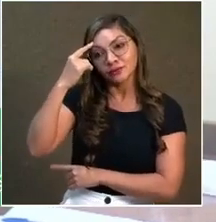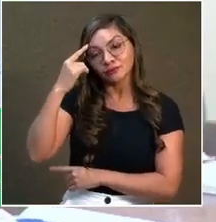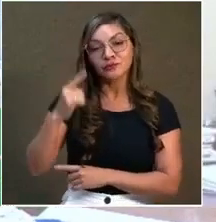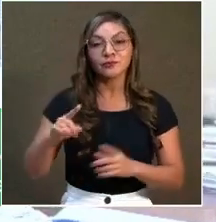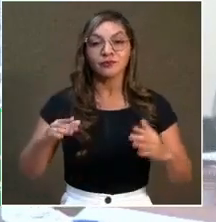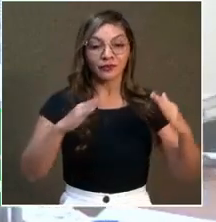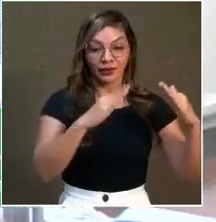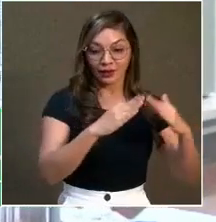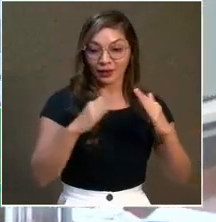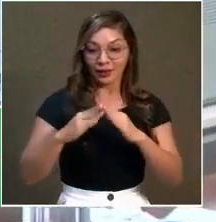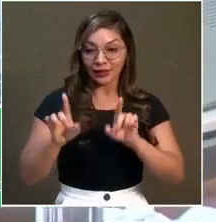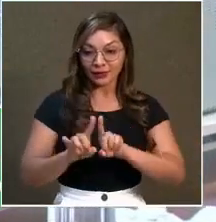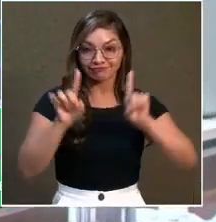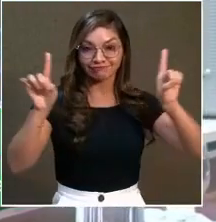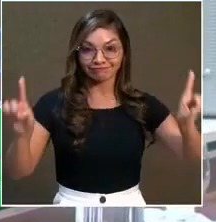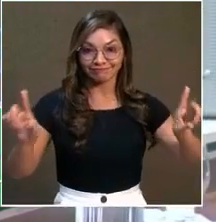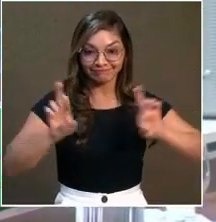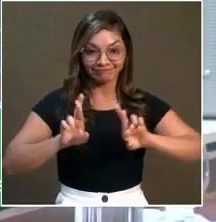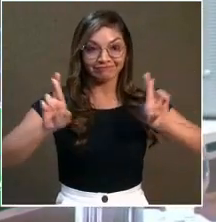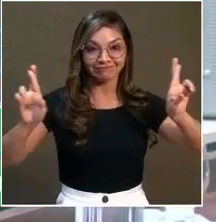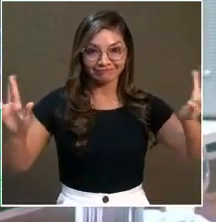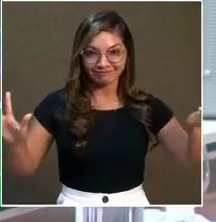em casas separadas,